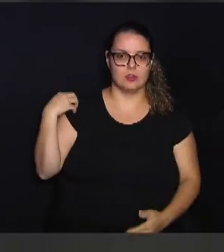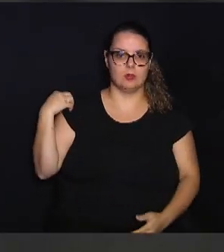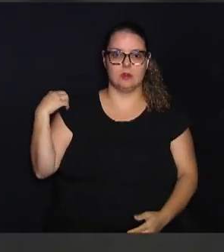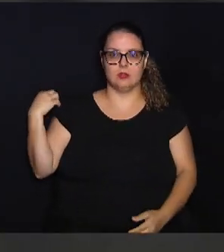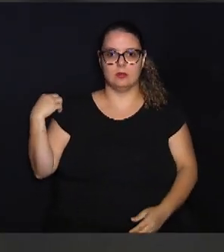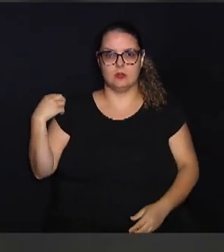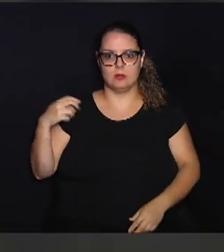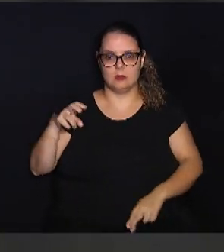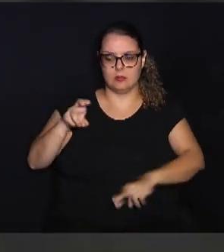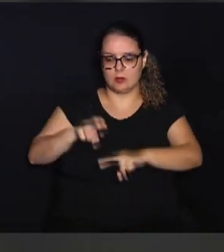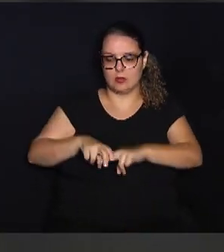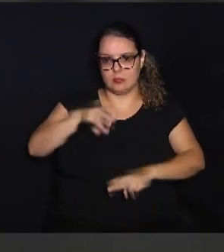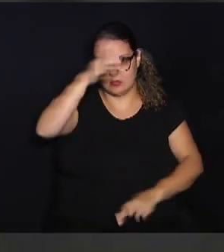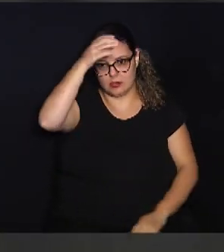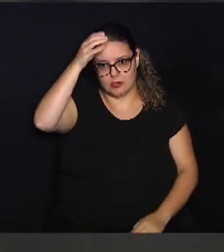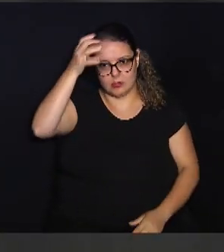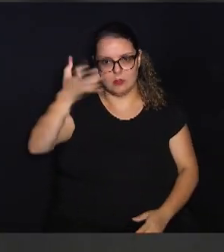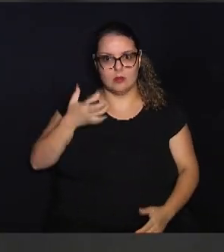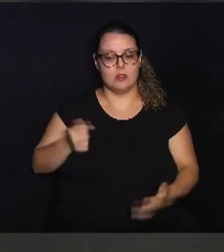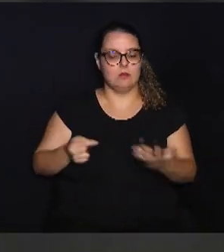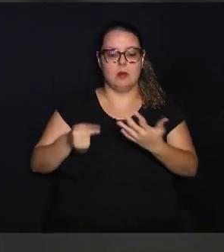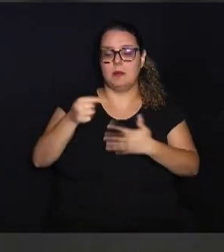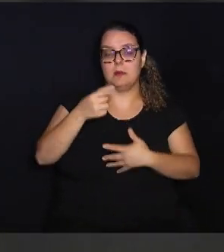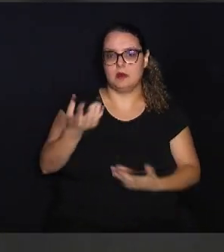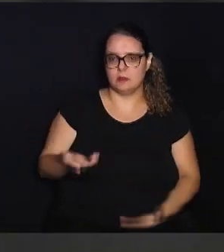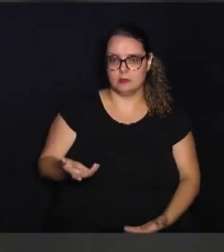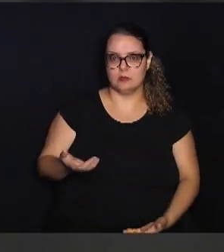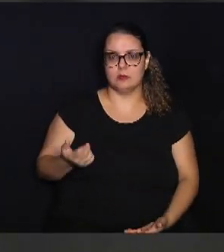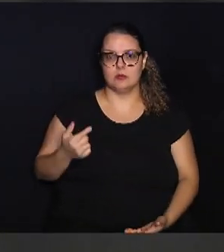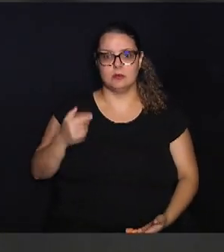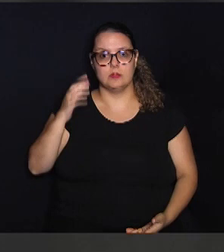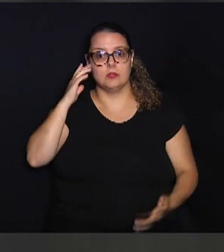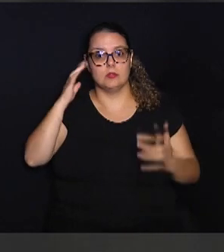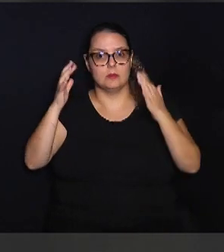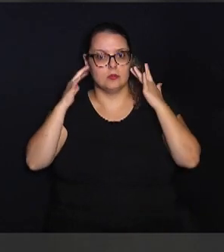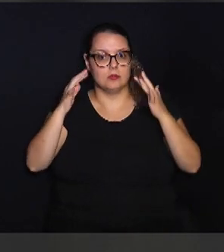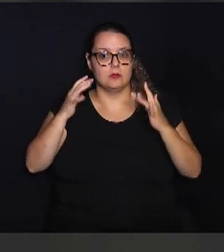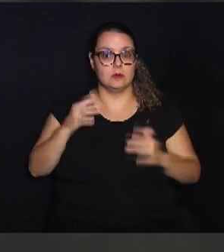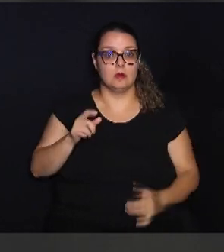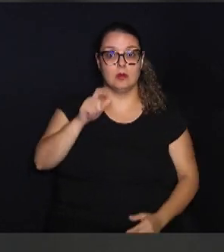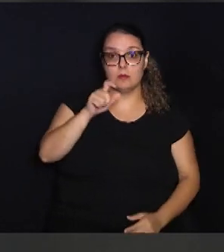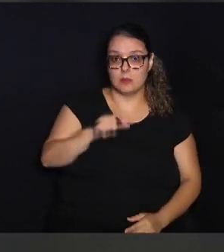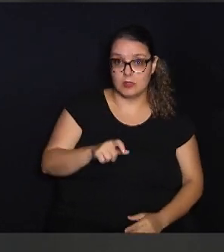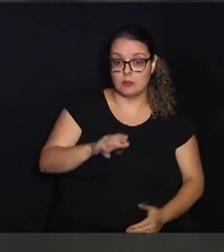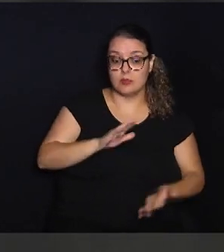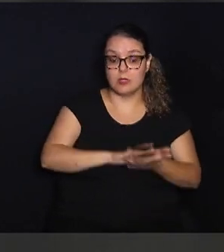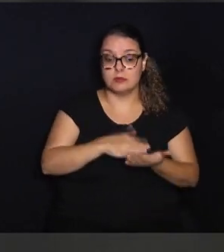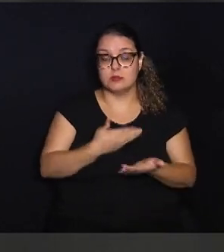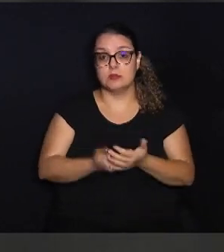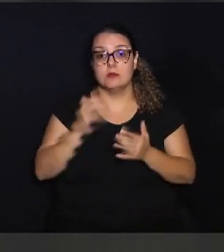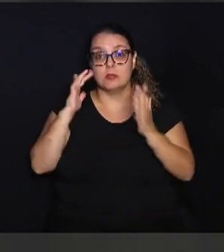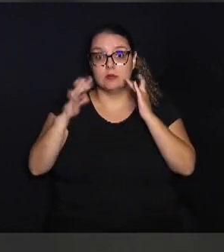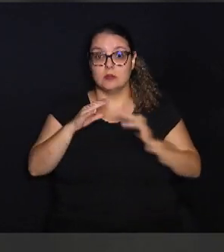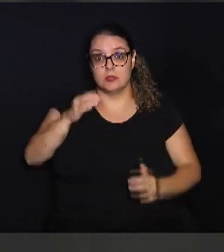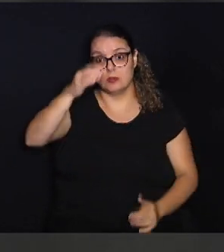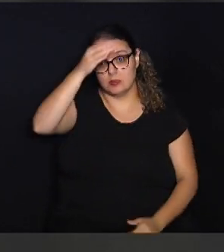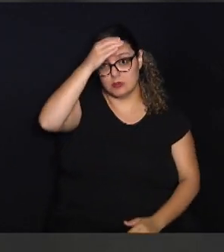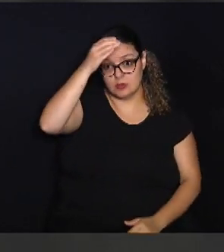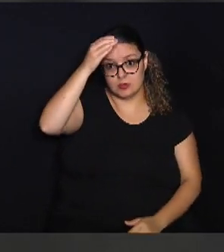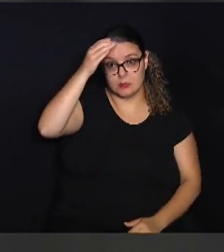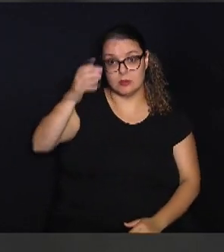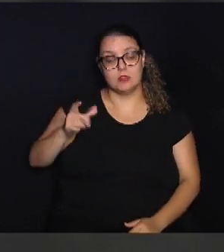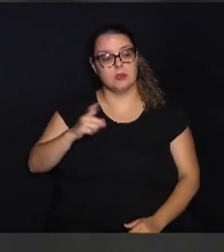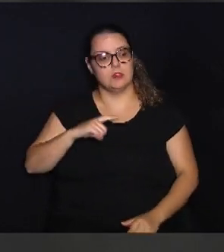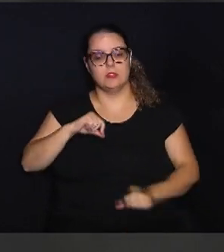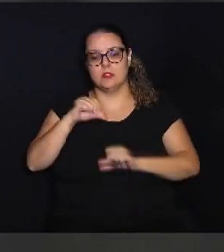na frente dele e fala, quero isso, você já começa a imaginar o sonho, você começa a interpretar o sonho do cliente e você tem que